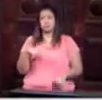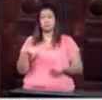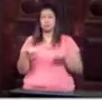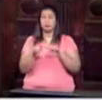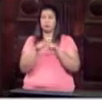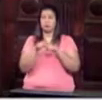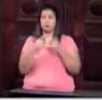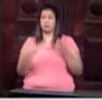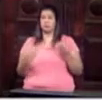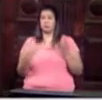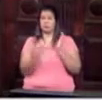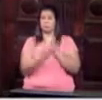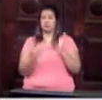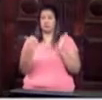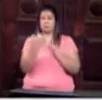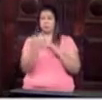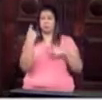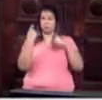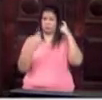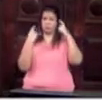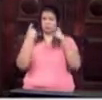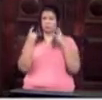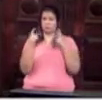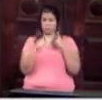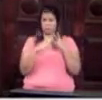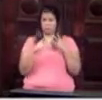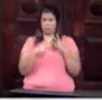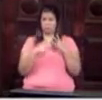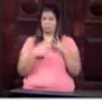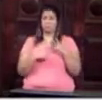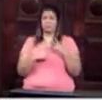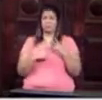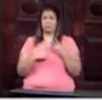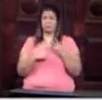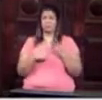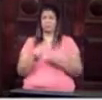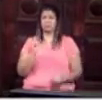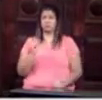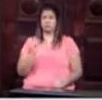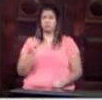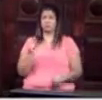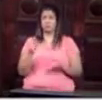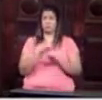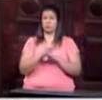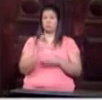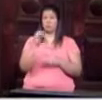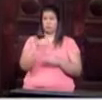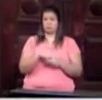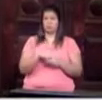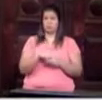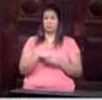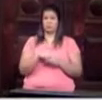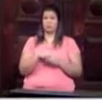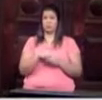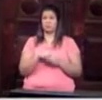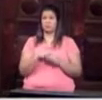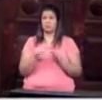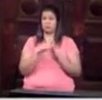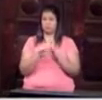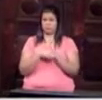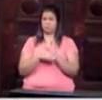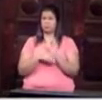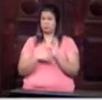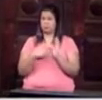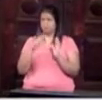acrescentar a minha preocupação, terceira preocupação, quando se inclui, eu acho de maneira adequada, a questão